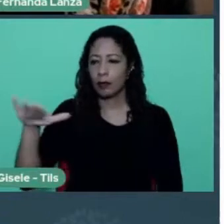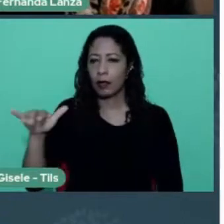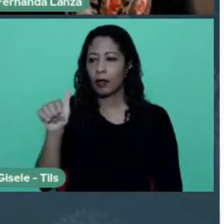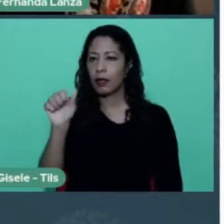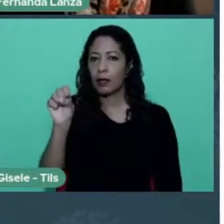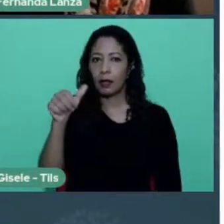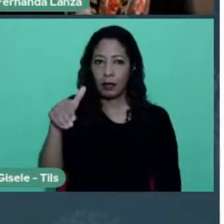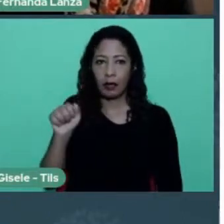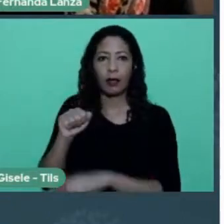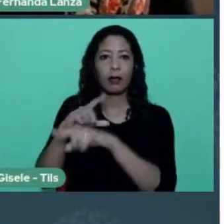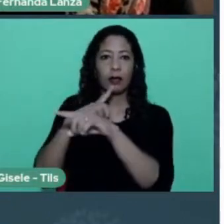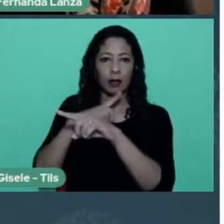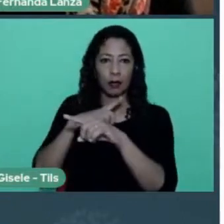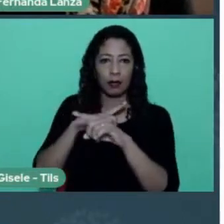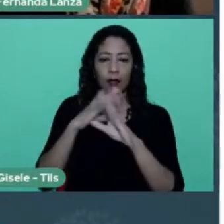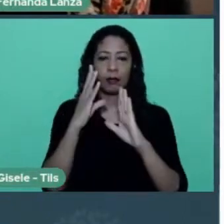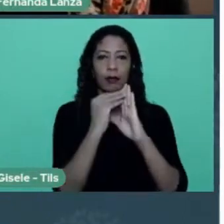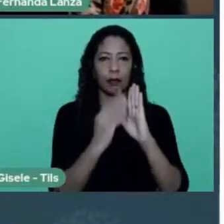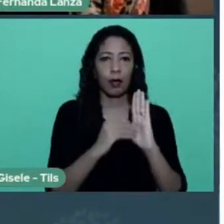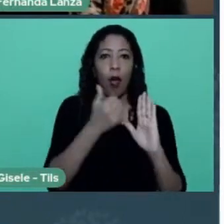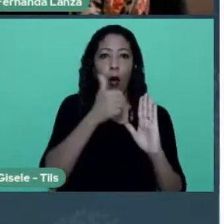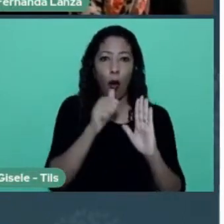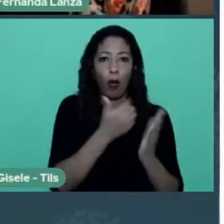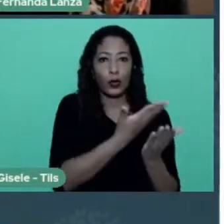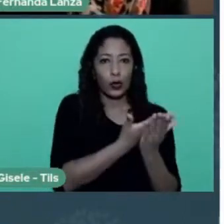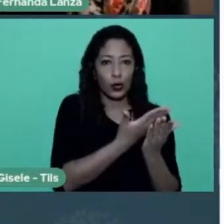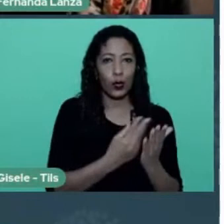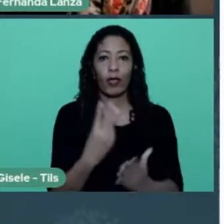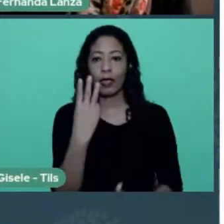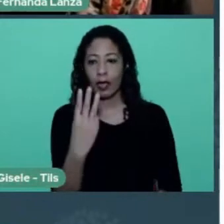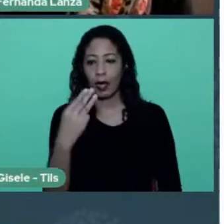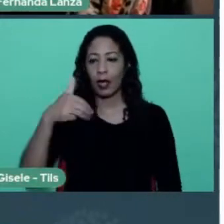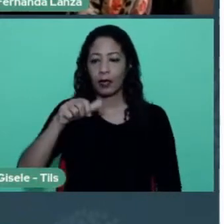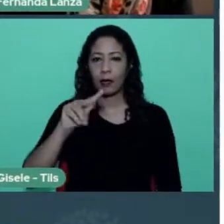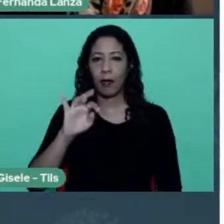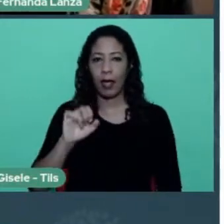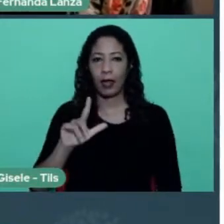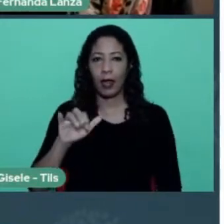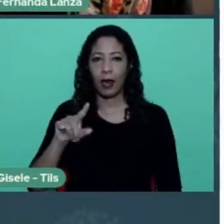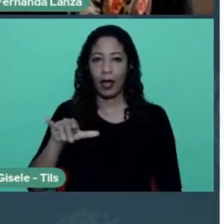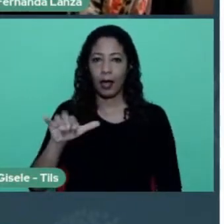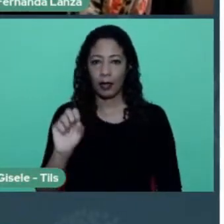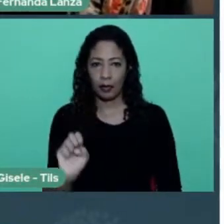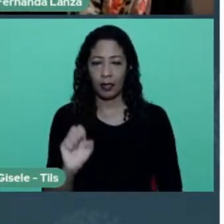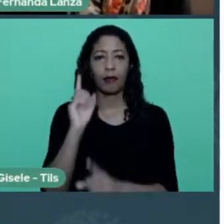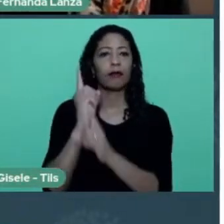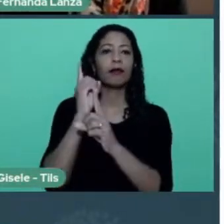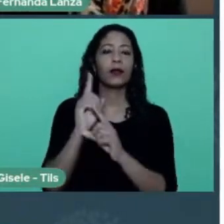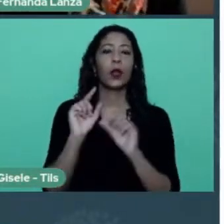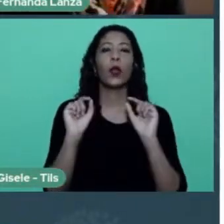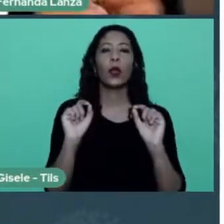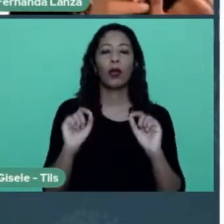incluídos na revisão sistemática e 3 estudos na meta-análise, e o que foi observado é que as